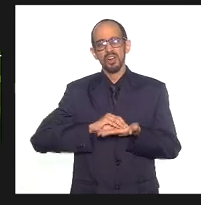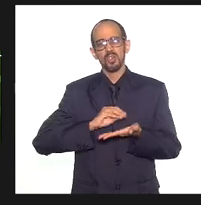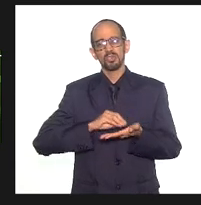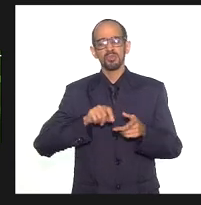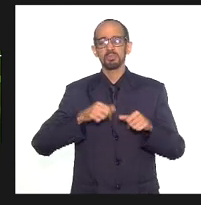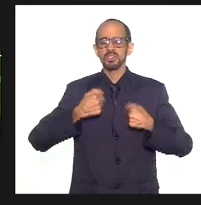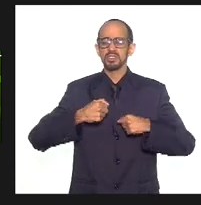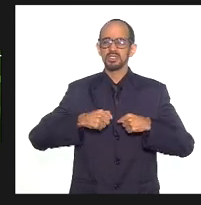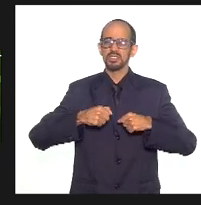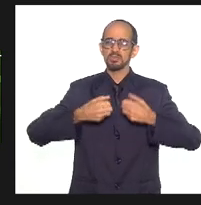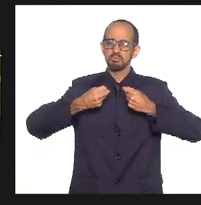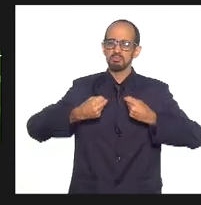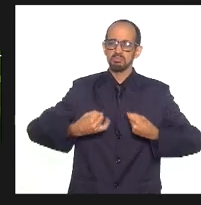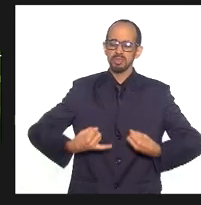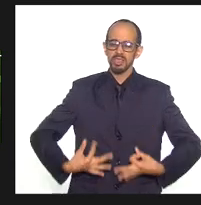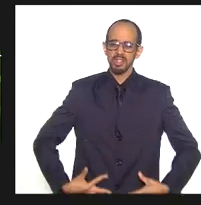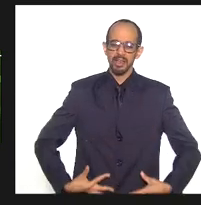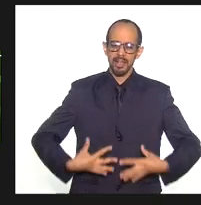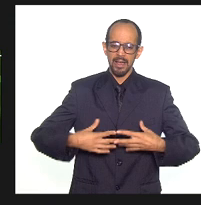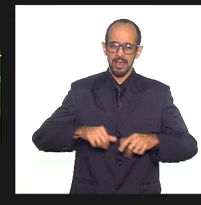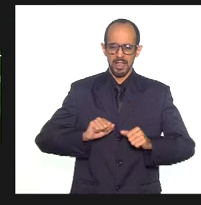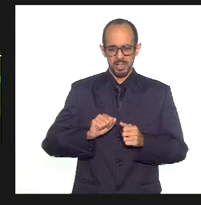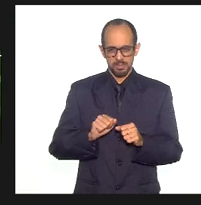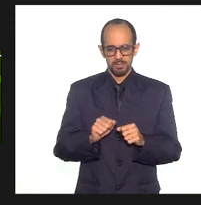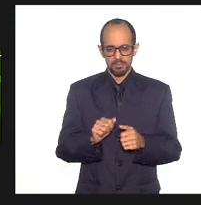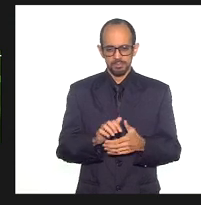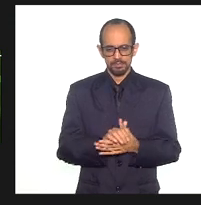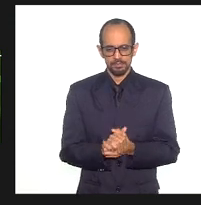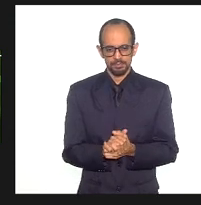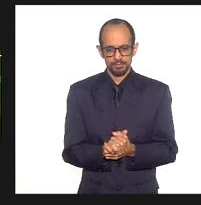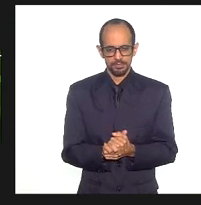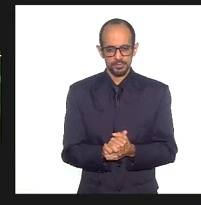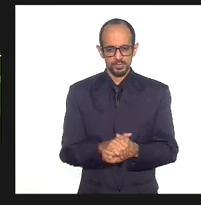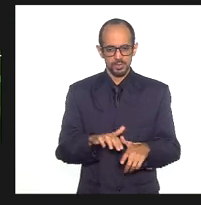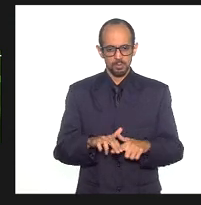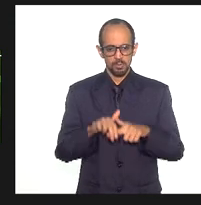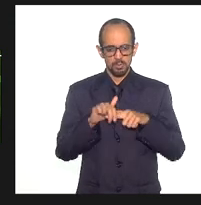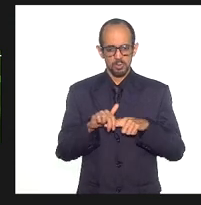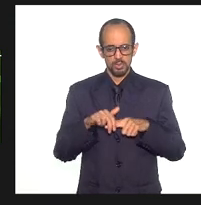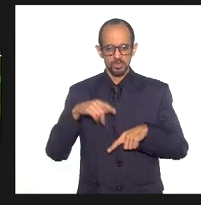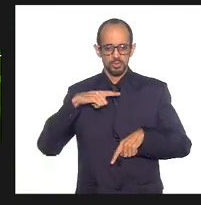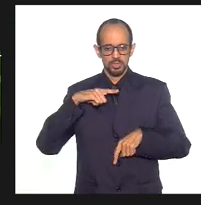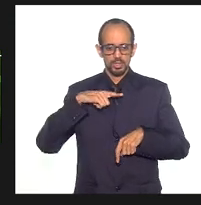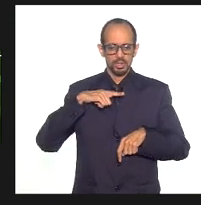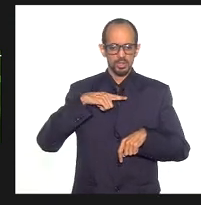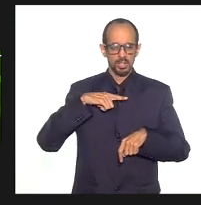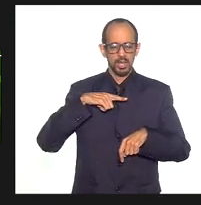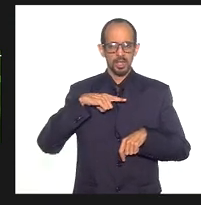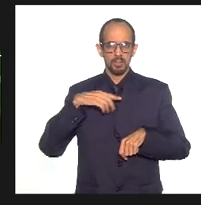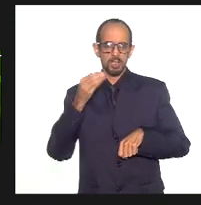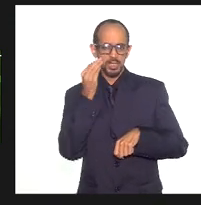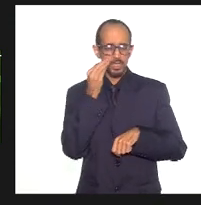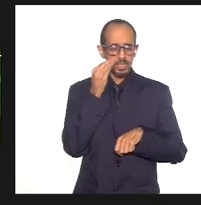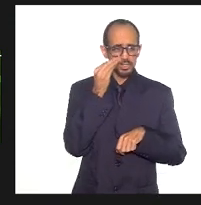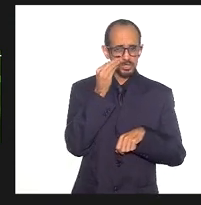menor nível, e para isso a ferramenta proposta no curso do acordo, ela procura endereçar